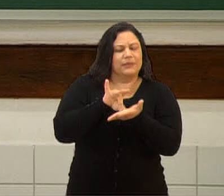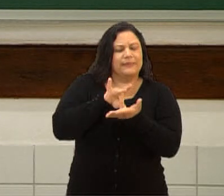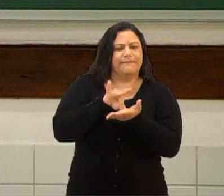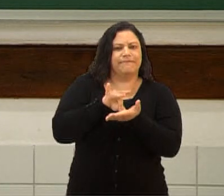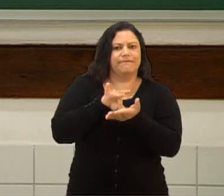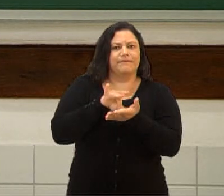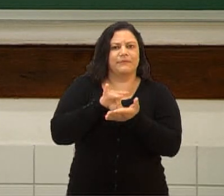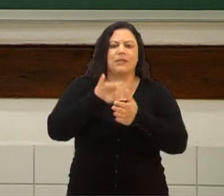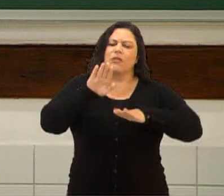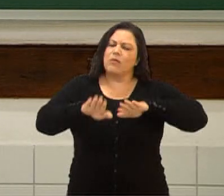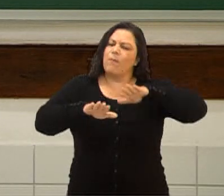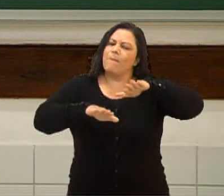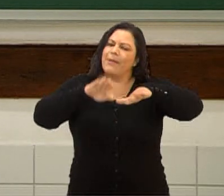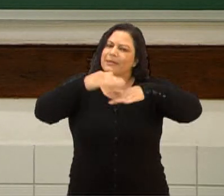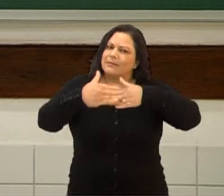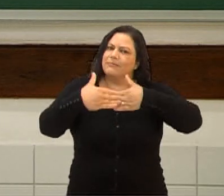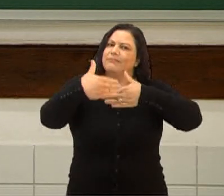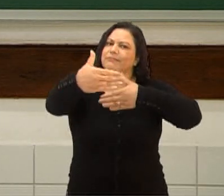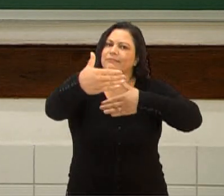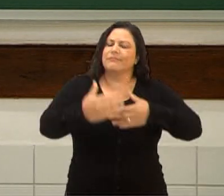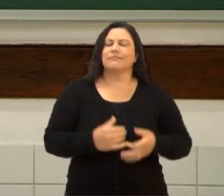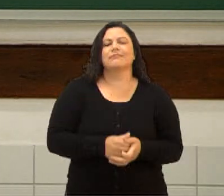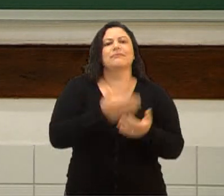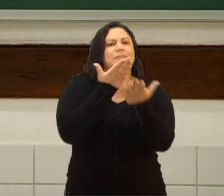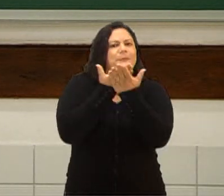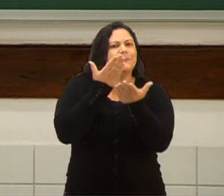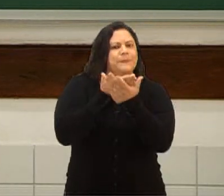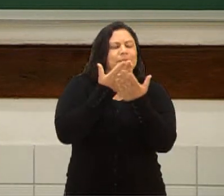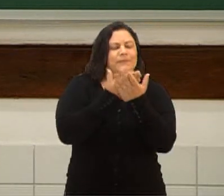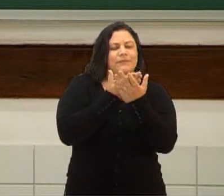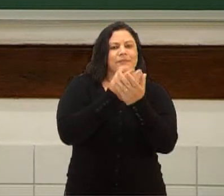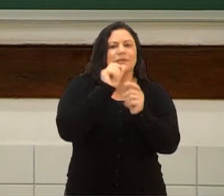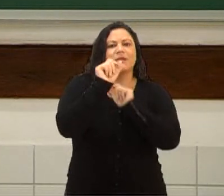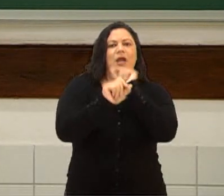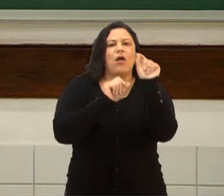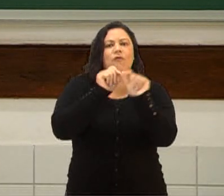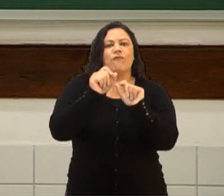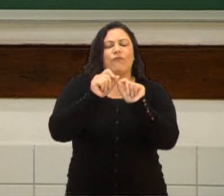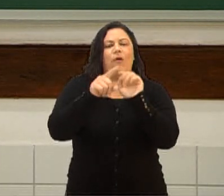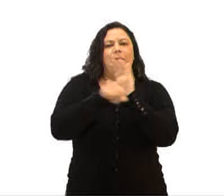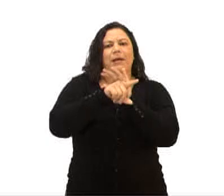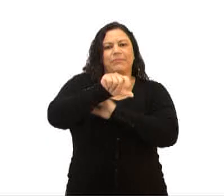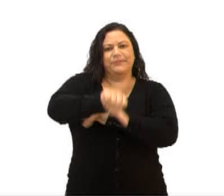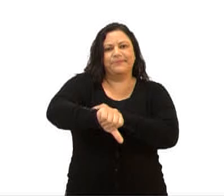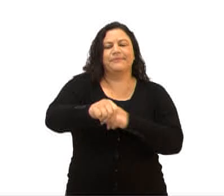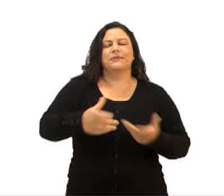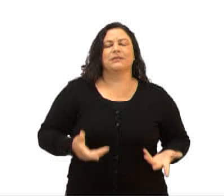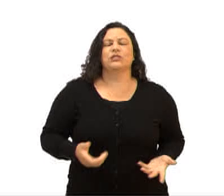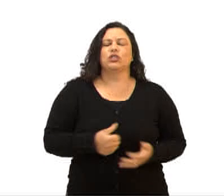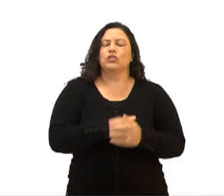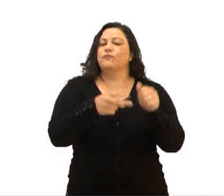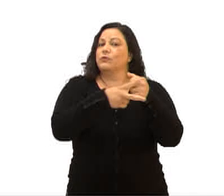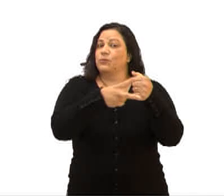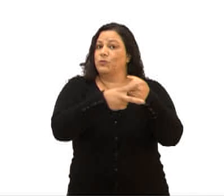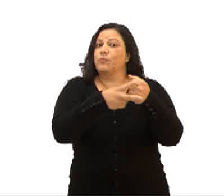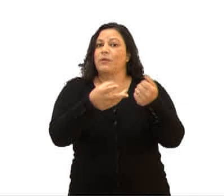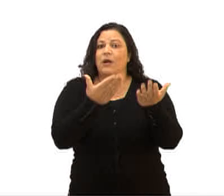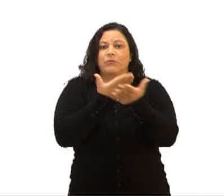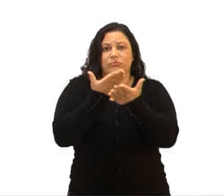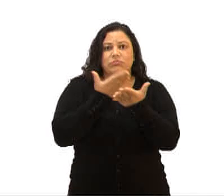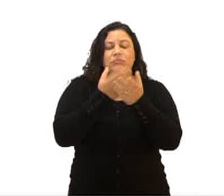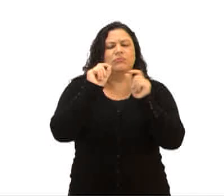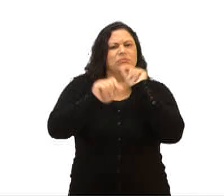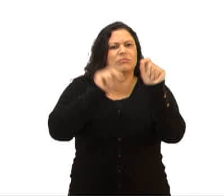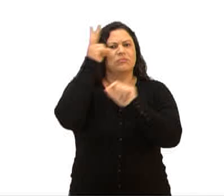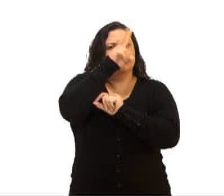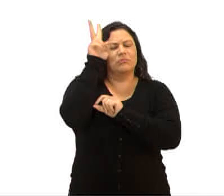mais estudando a forma negativa desse verbo também. Vejamos, o presente perfeito pode ser usado para indicar, lembra da